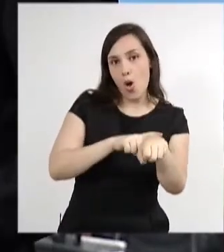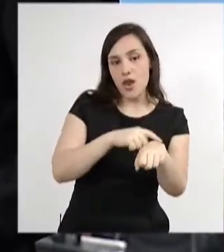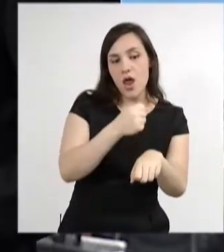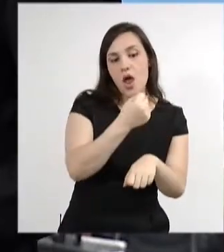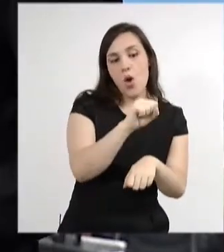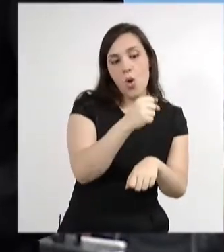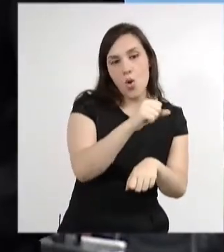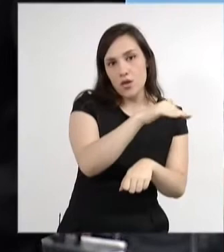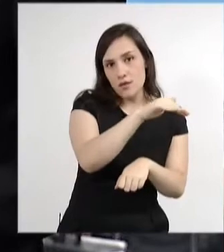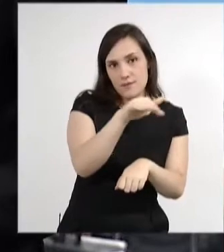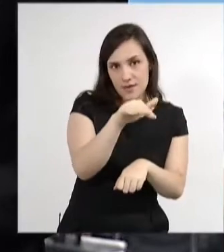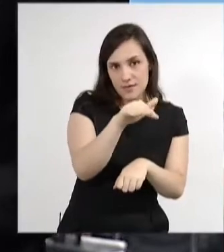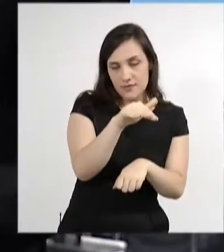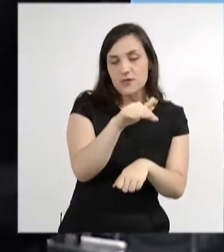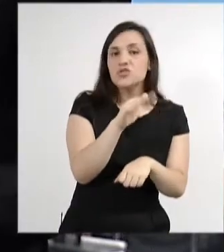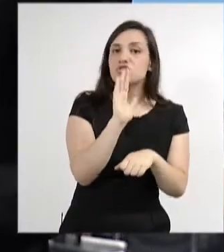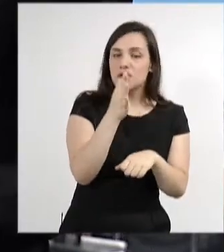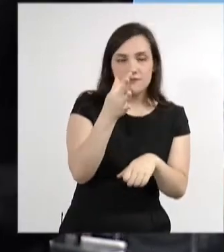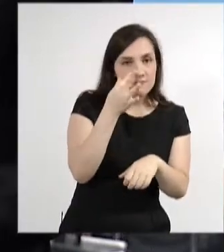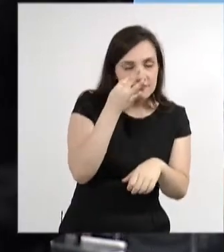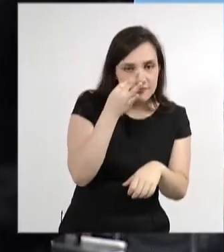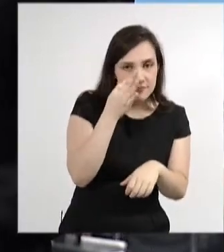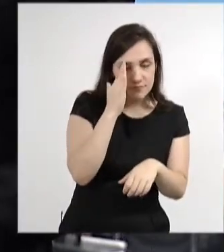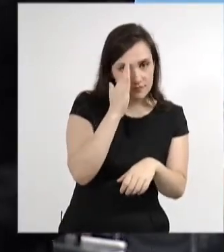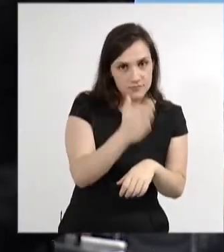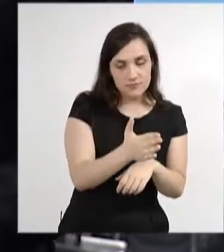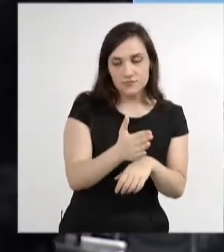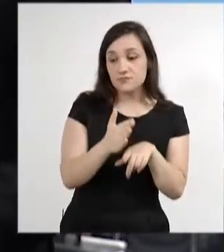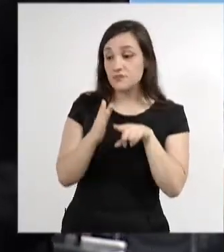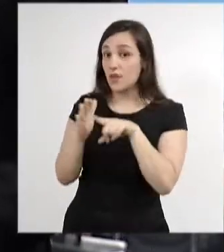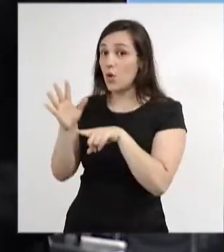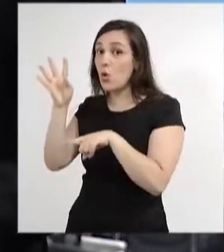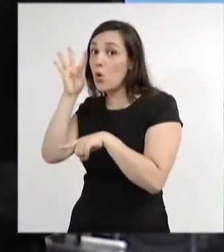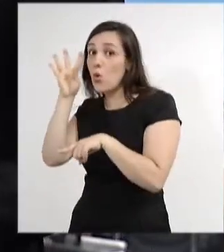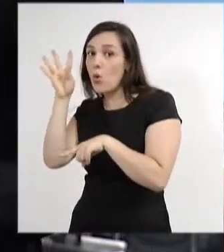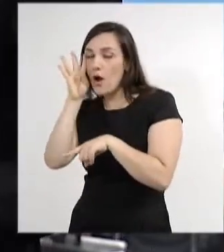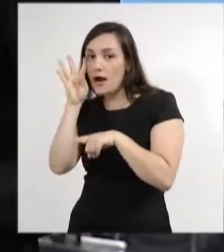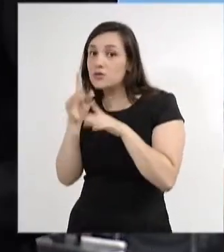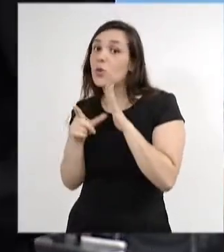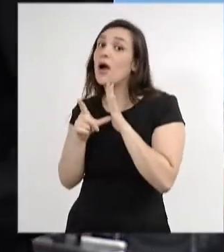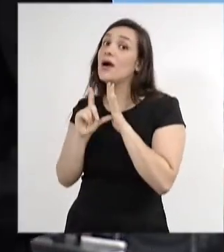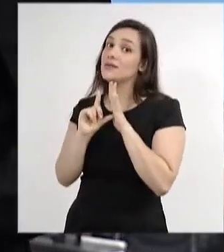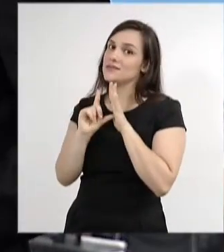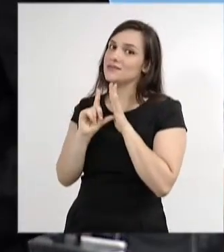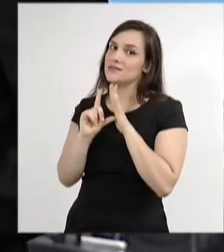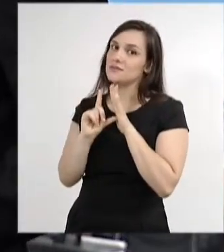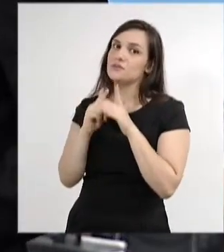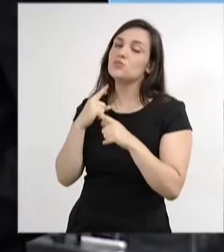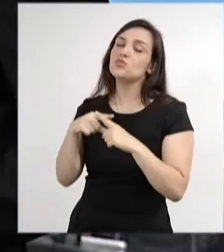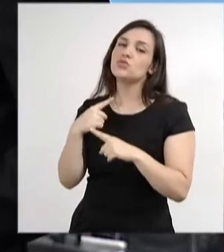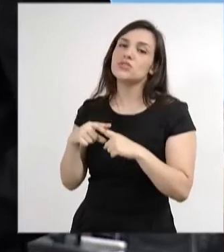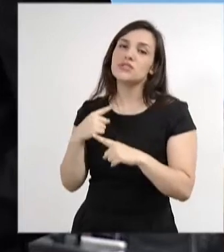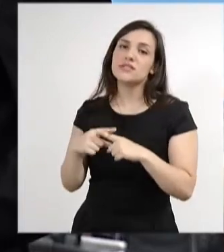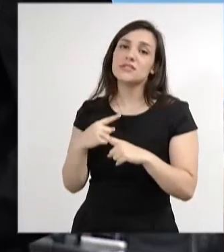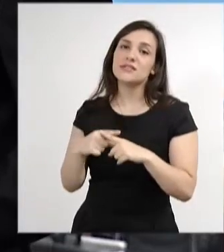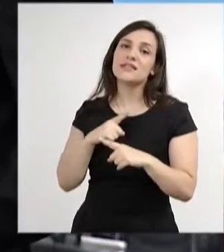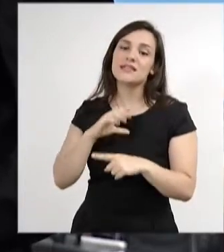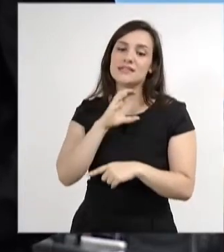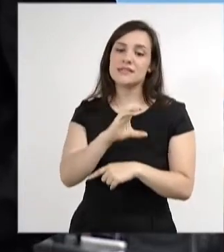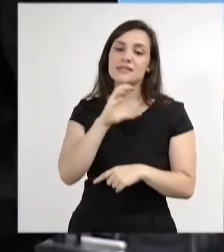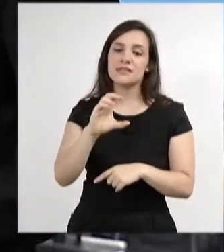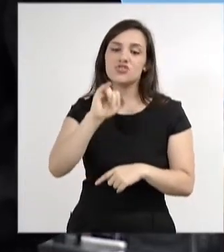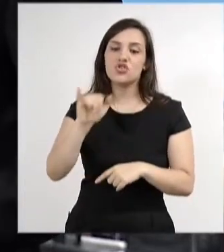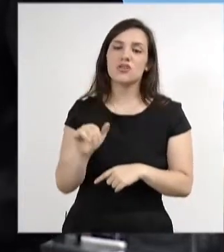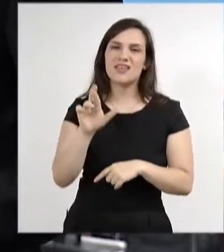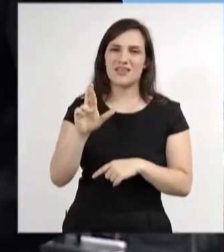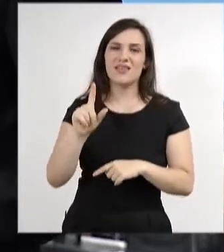às 8h30 ao vivo e quarta-feira a gente entra um pouquinho mais cedo, porque a gente tem a reunião da Comissão